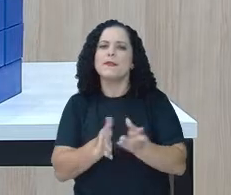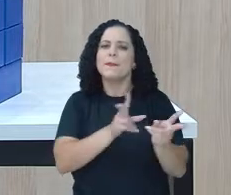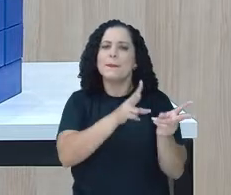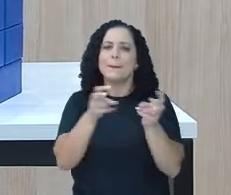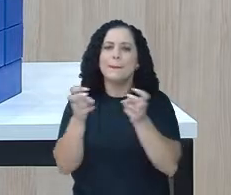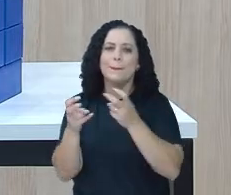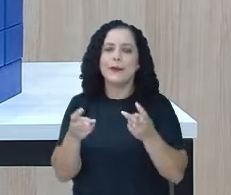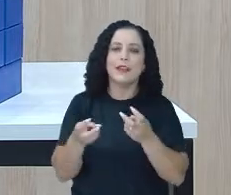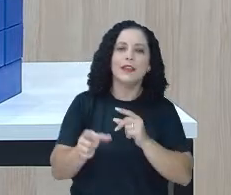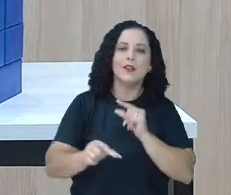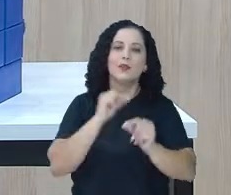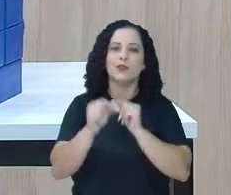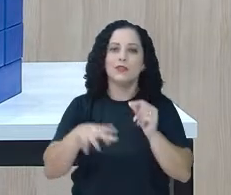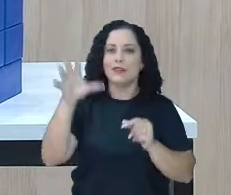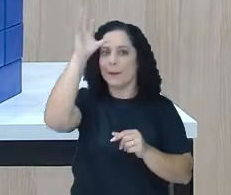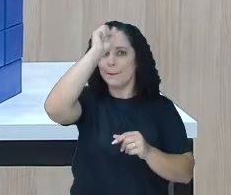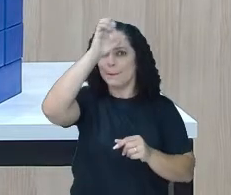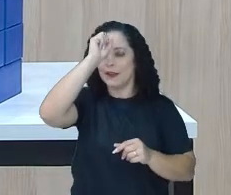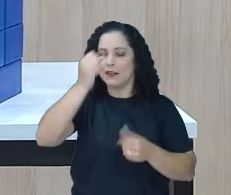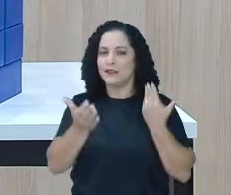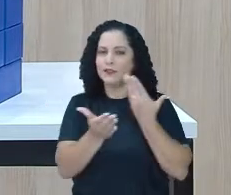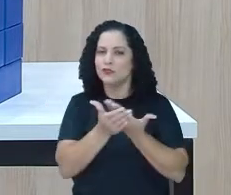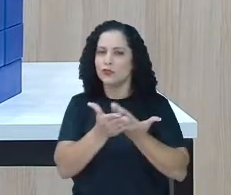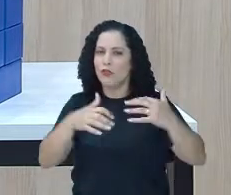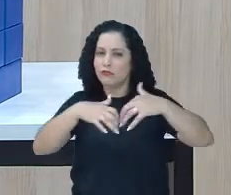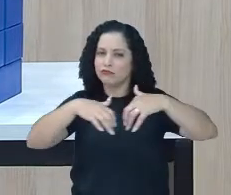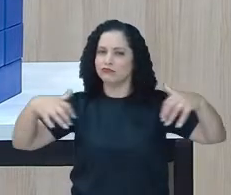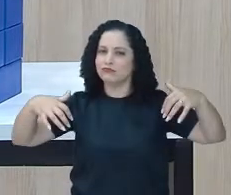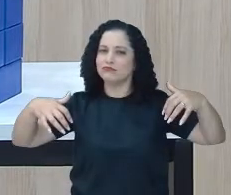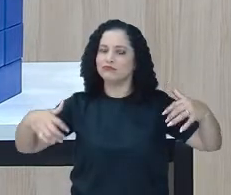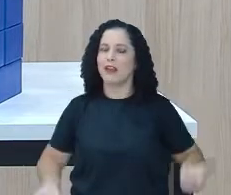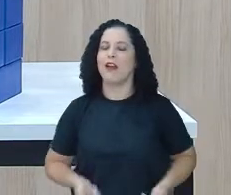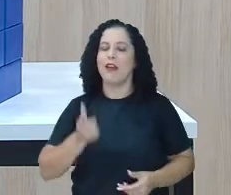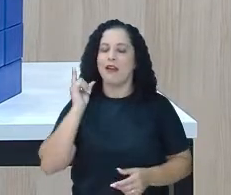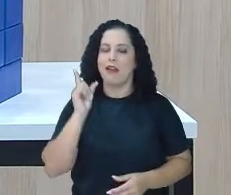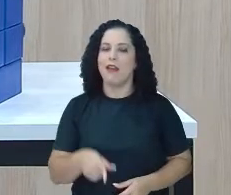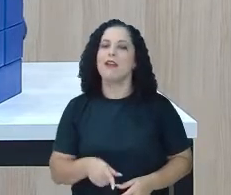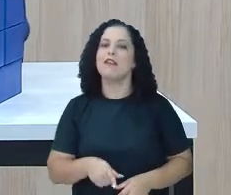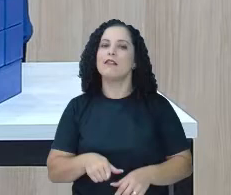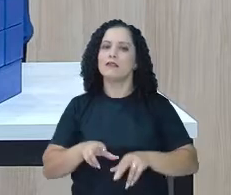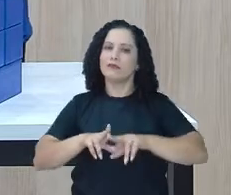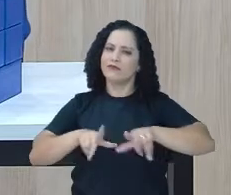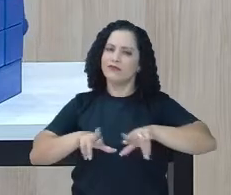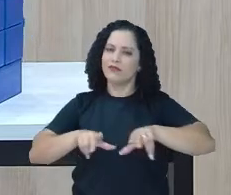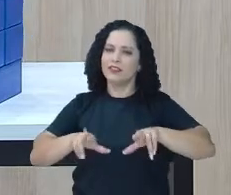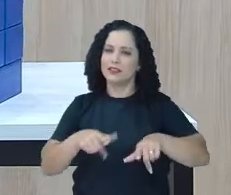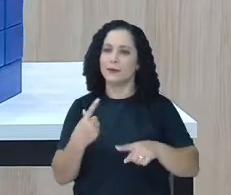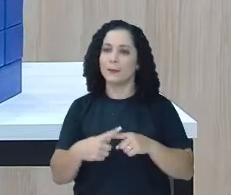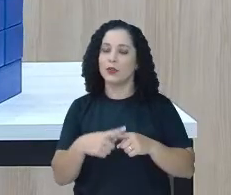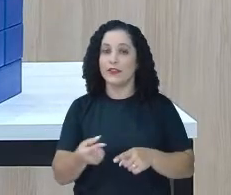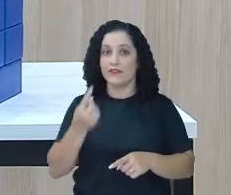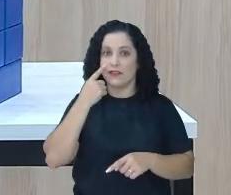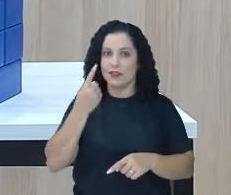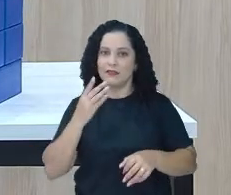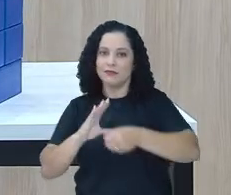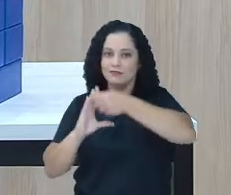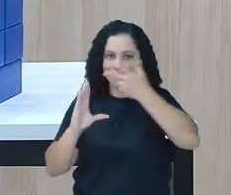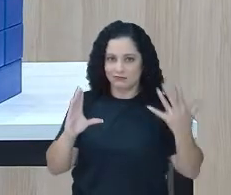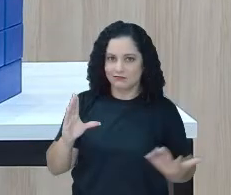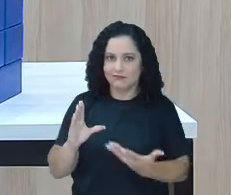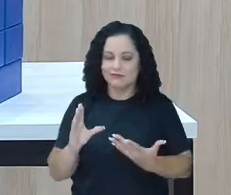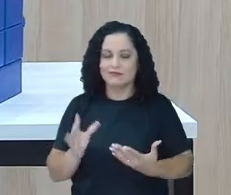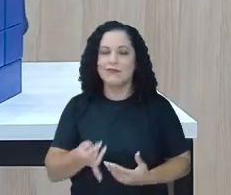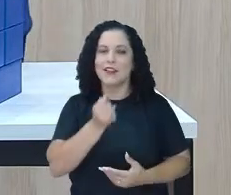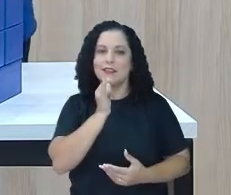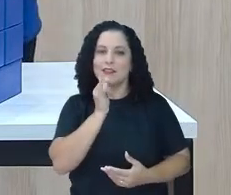formas que a gente aprende de maneira separada na escola não são tão separadas assim, porque a gente tem que ver as características, né? Um